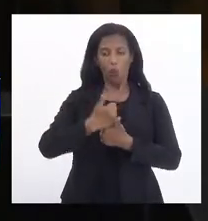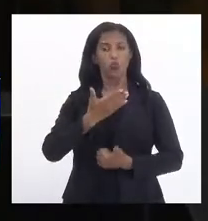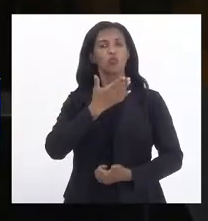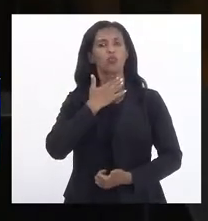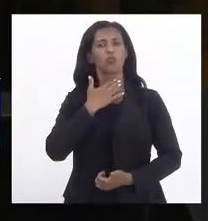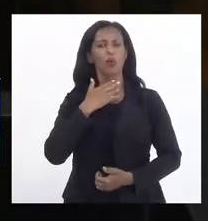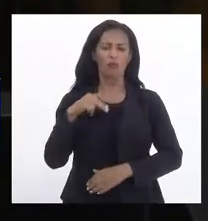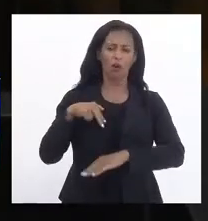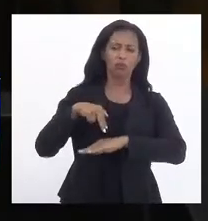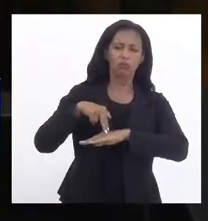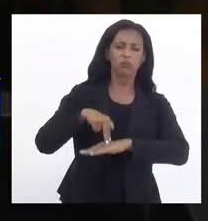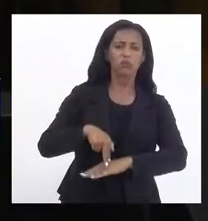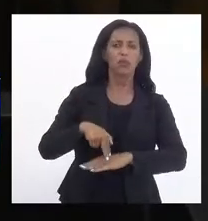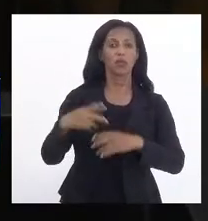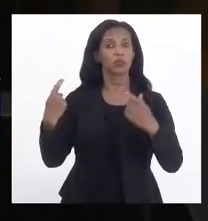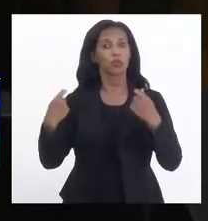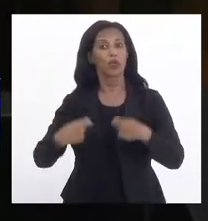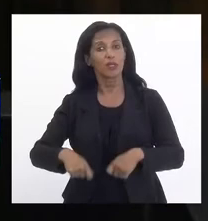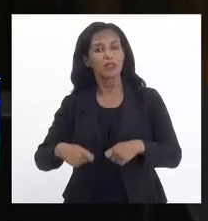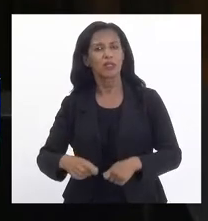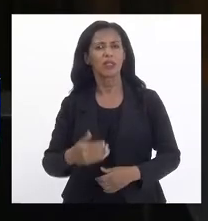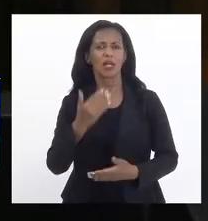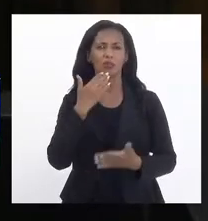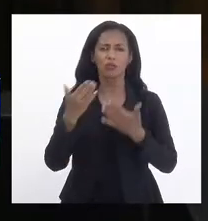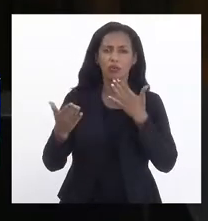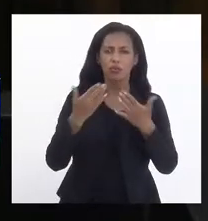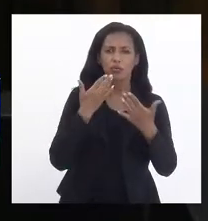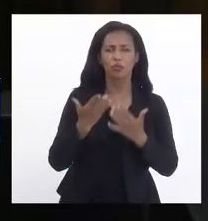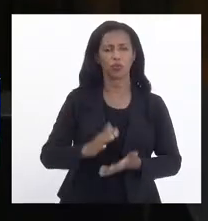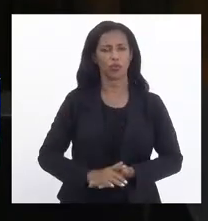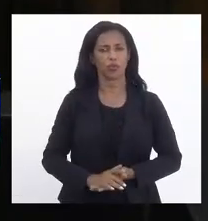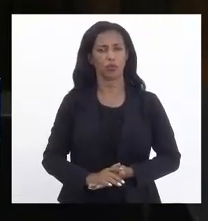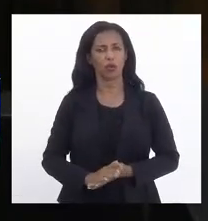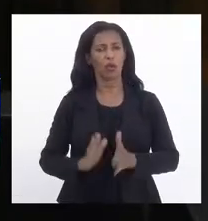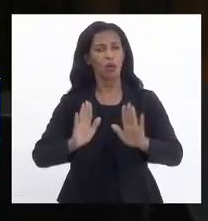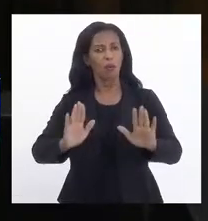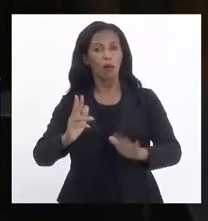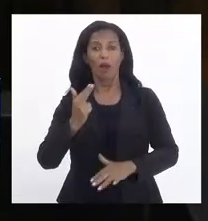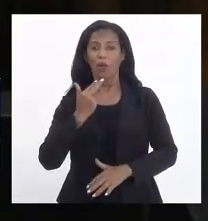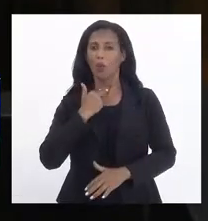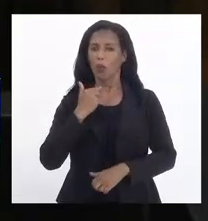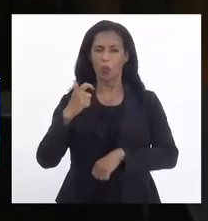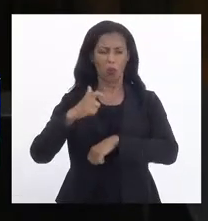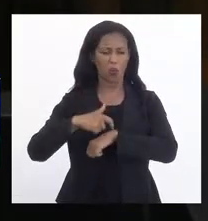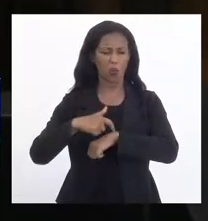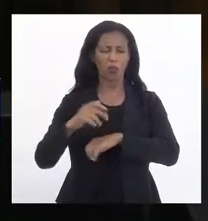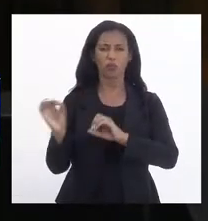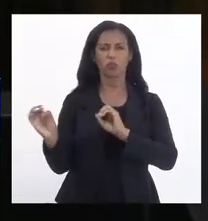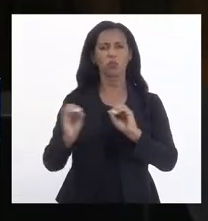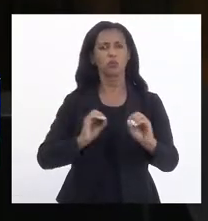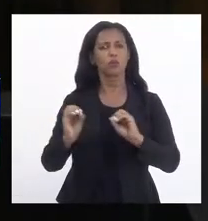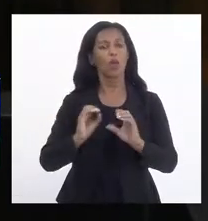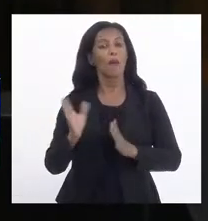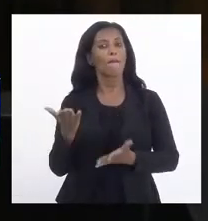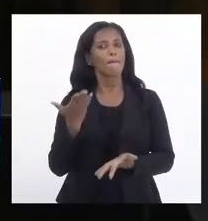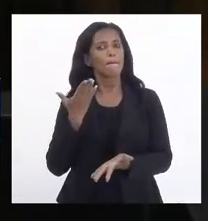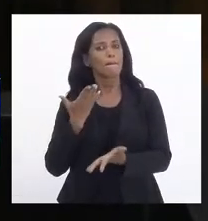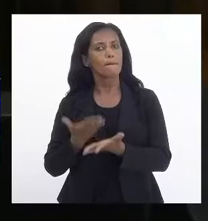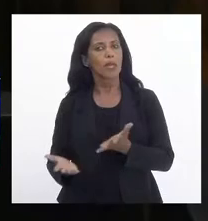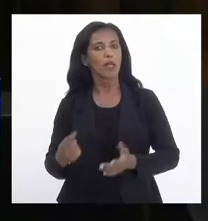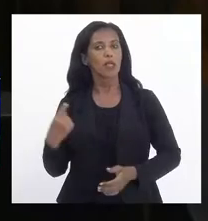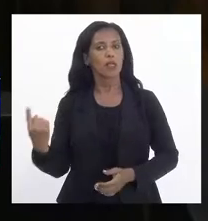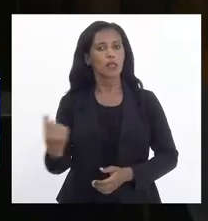porta-voz nas suas necessidades, nas suas demandas, mas eu acho que não podemos, em momento nenhum, perder a